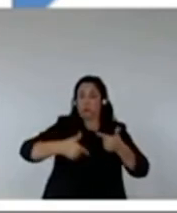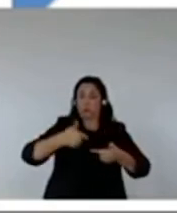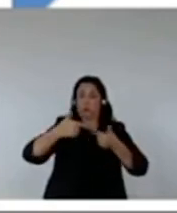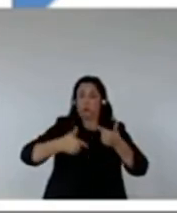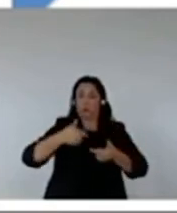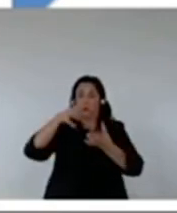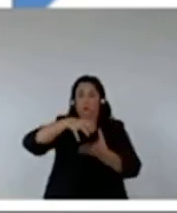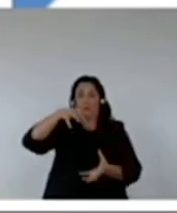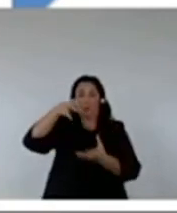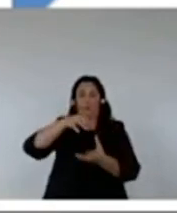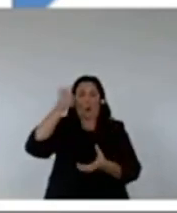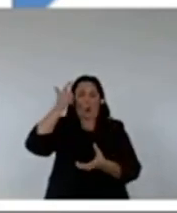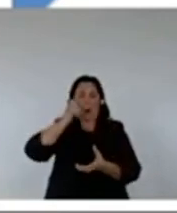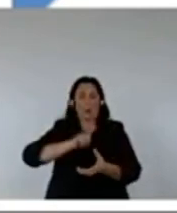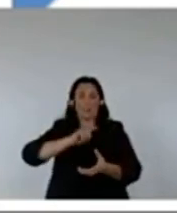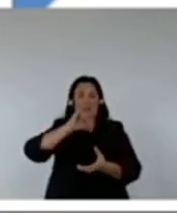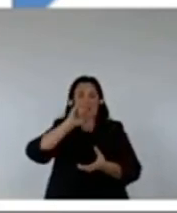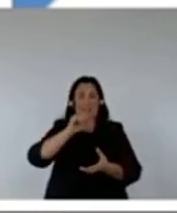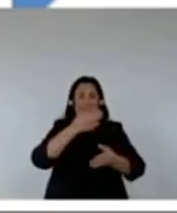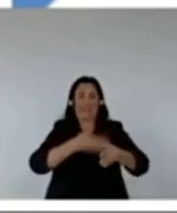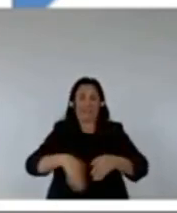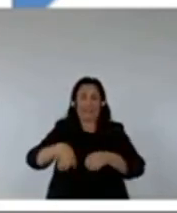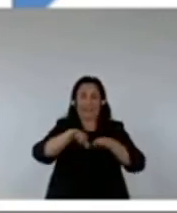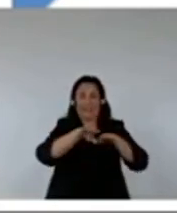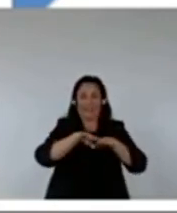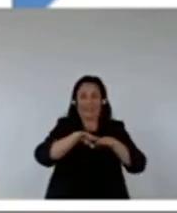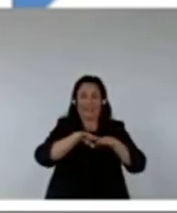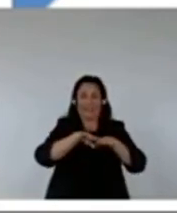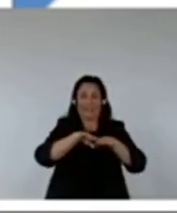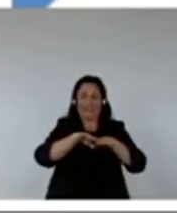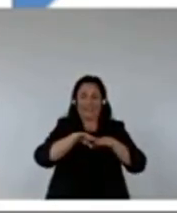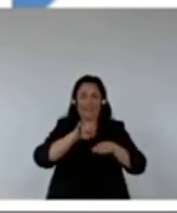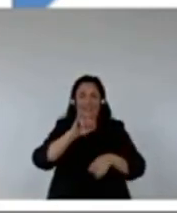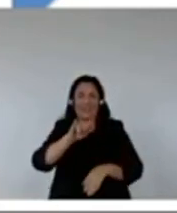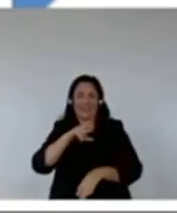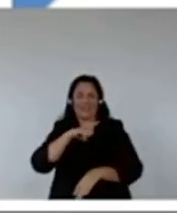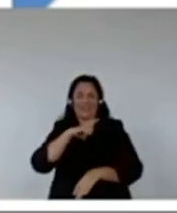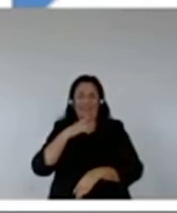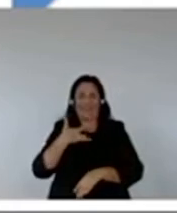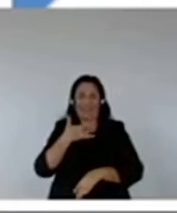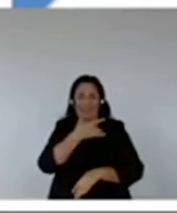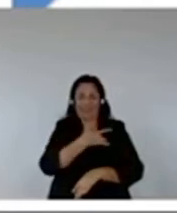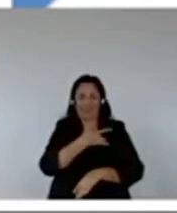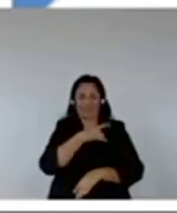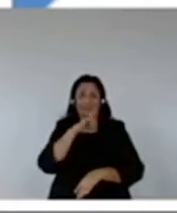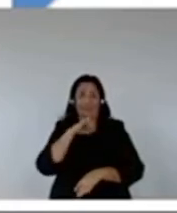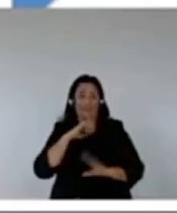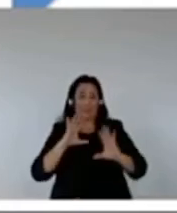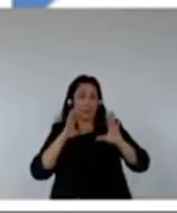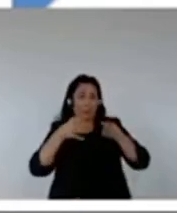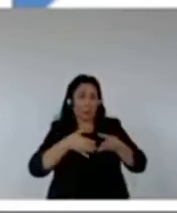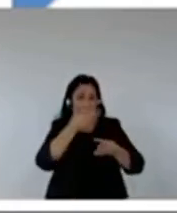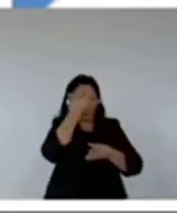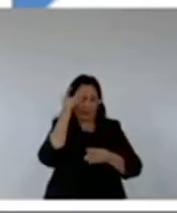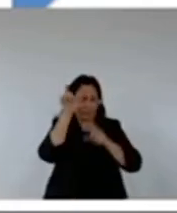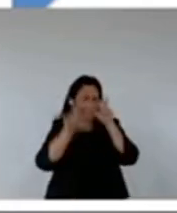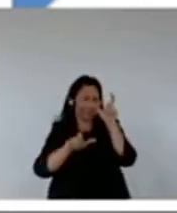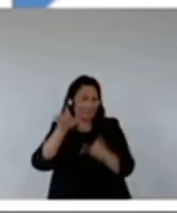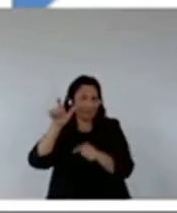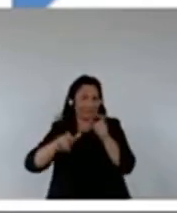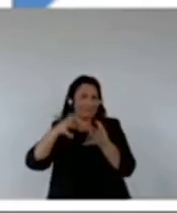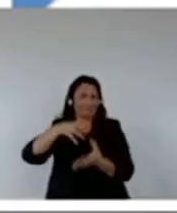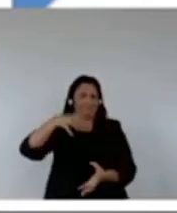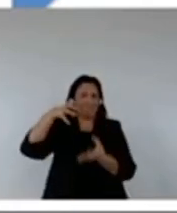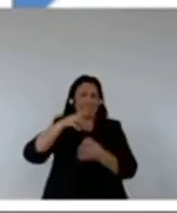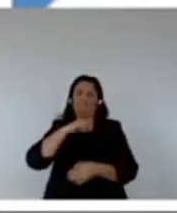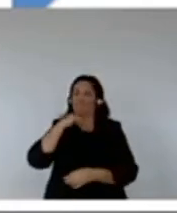tem desvantagem social, se ele não tem grandes dificuldades. Mas aí nós temos que ter um grupo de pessoas idosas que não conseguem isso.